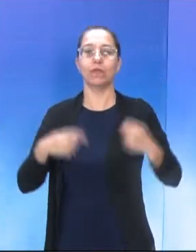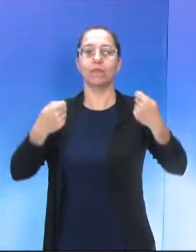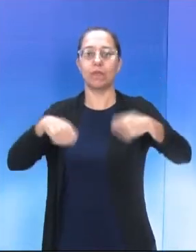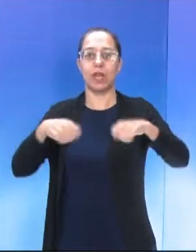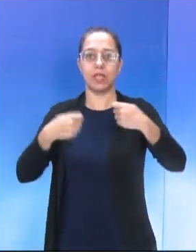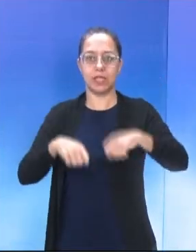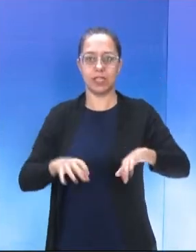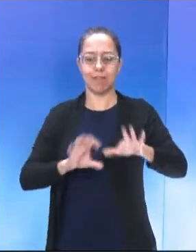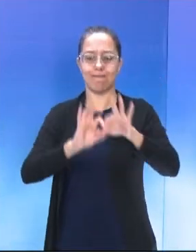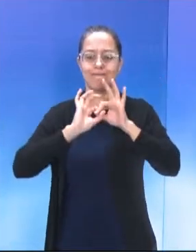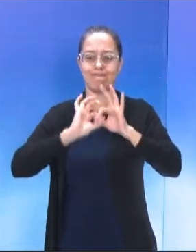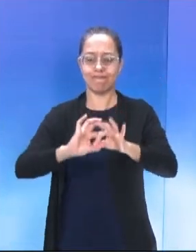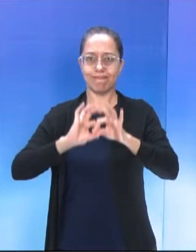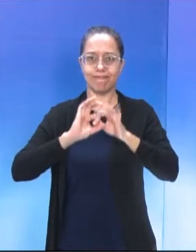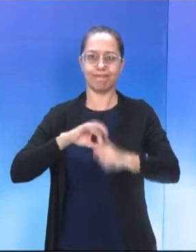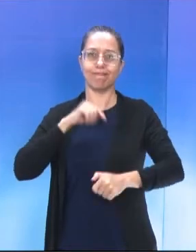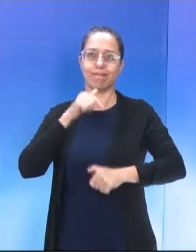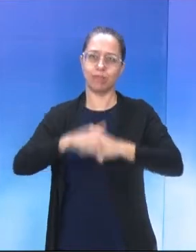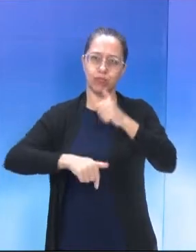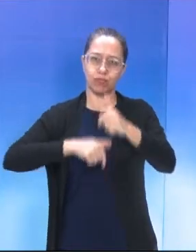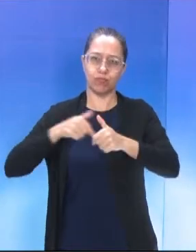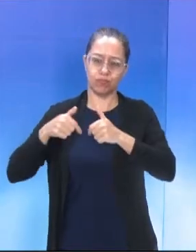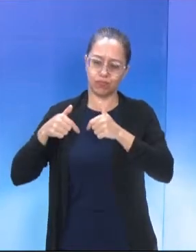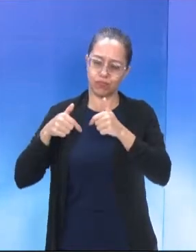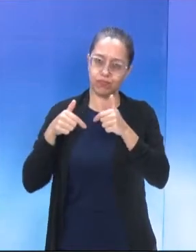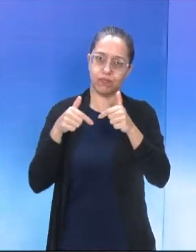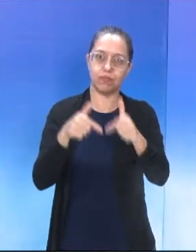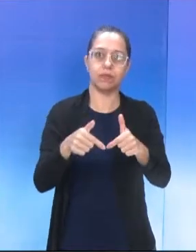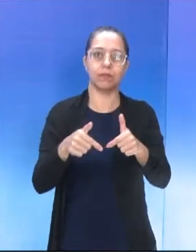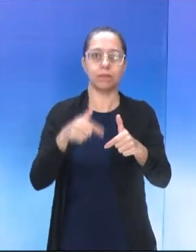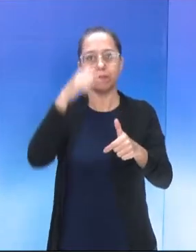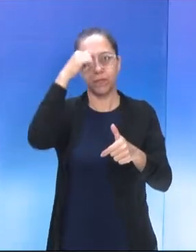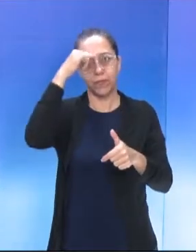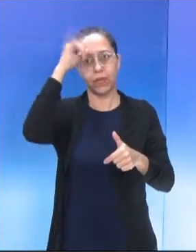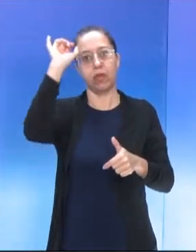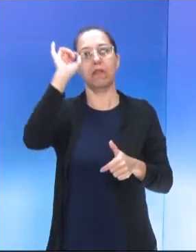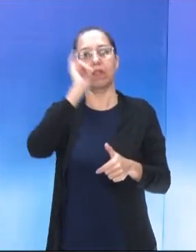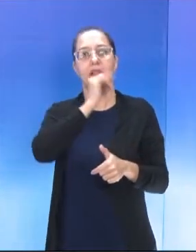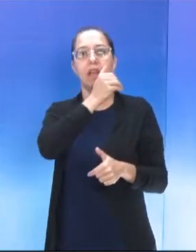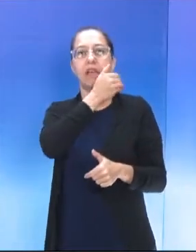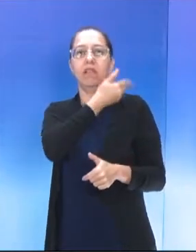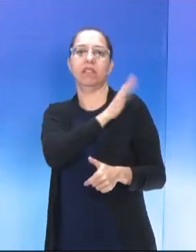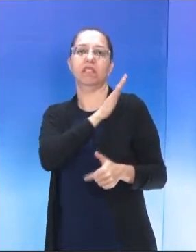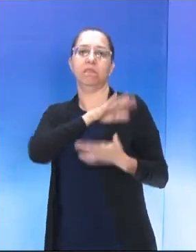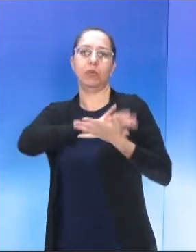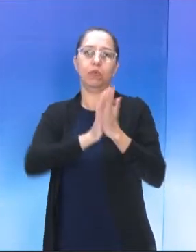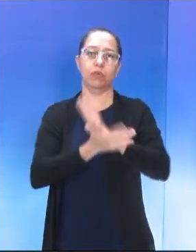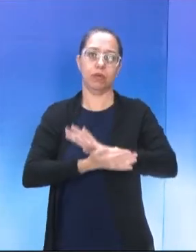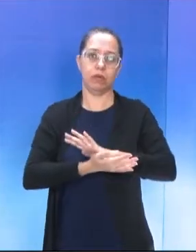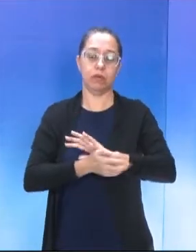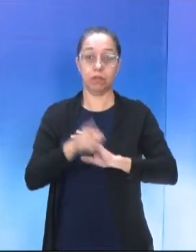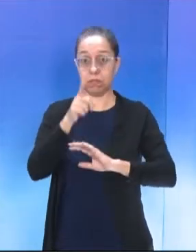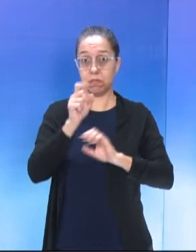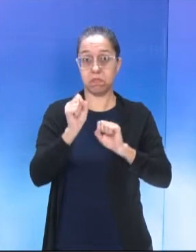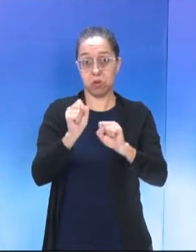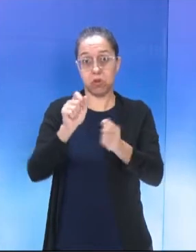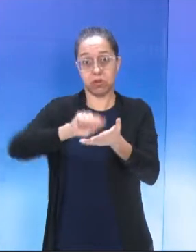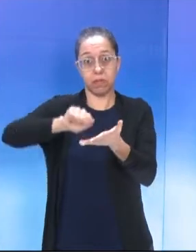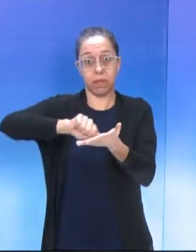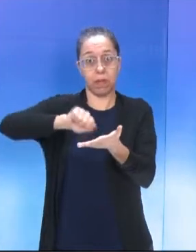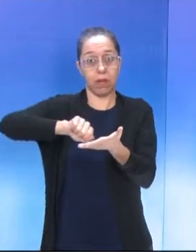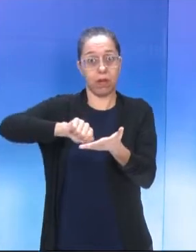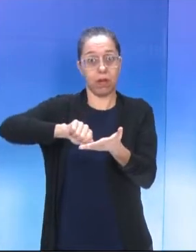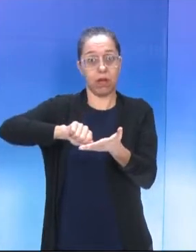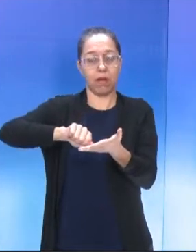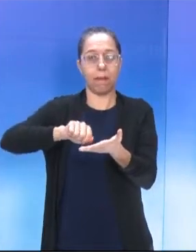precisa estar mobilizado na questão do combate ao racismo. Que tal você escrever isso? É evidente que você não vai escrever a